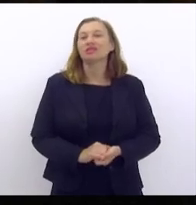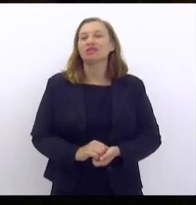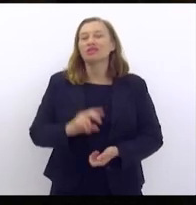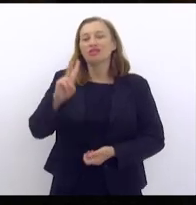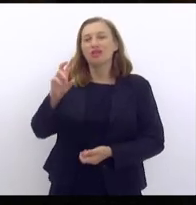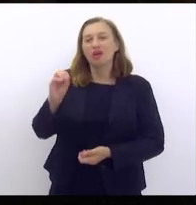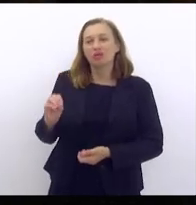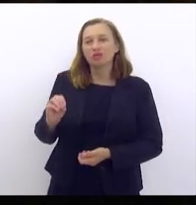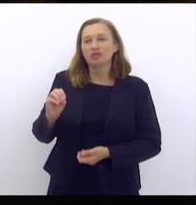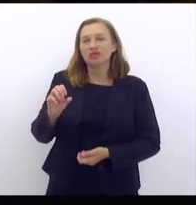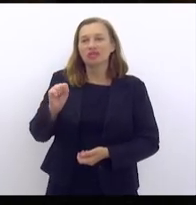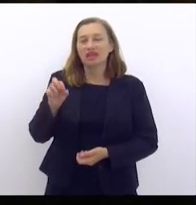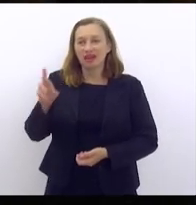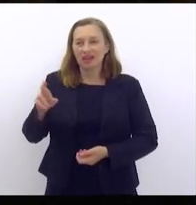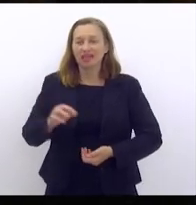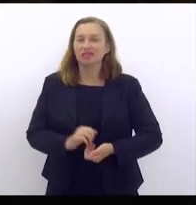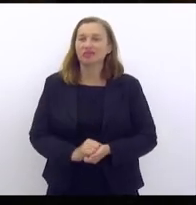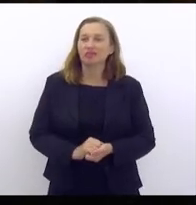Hein?